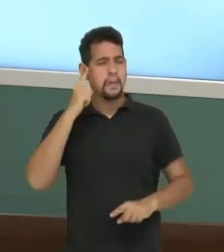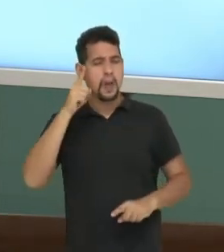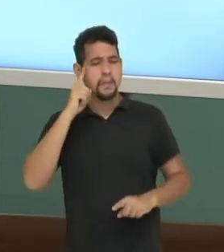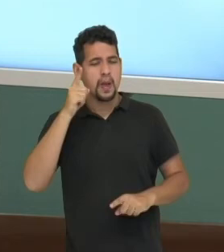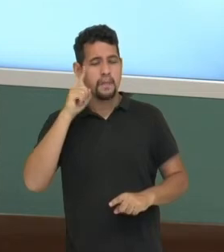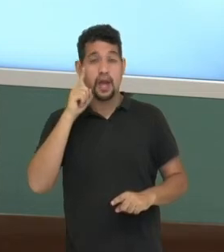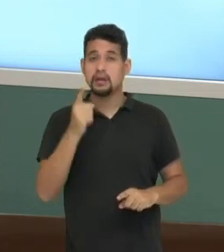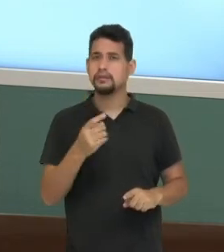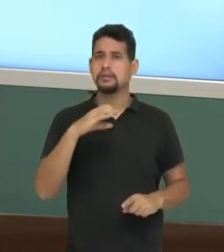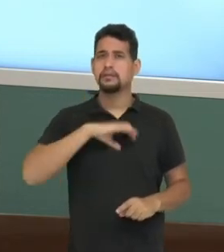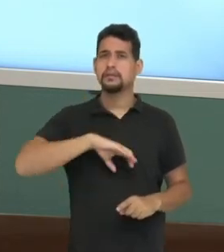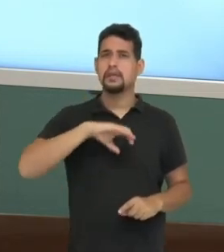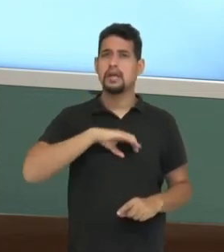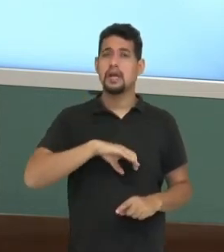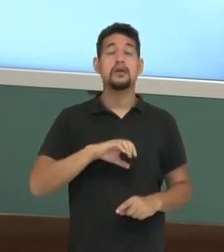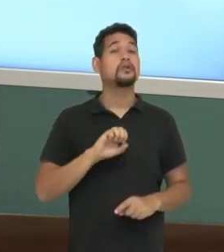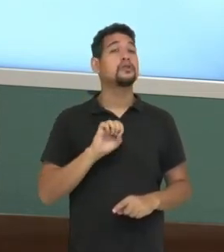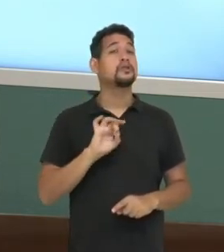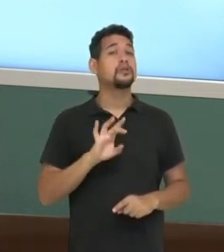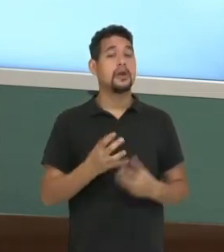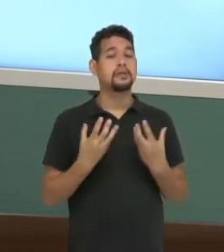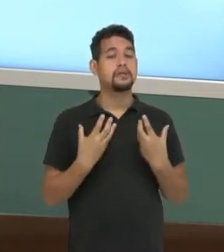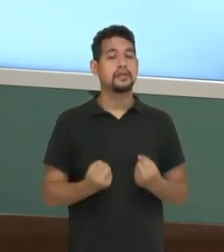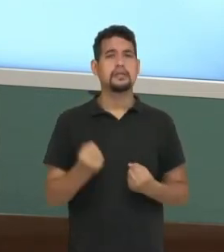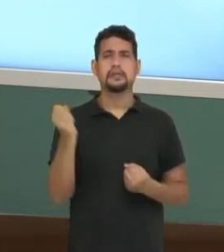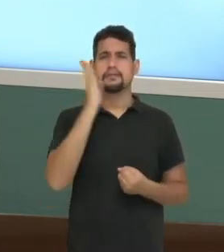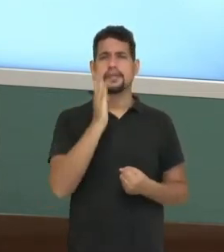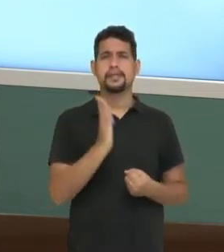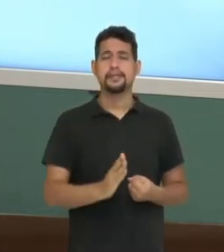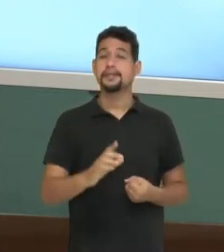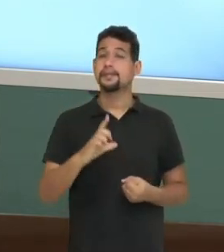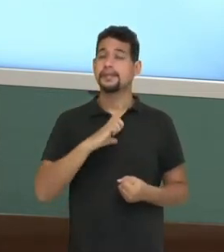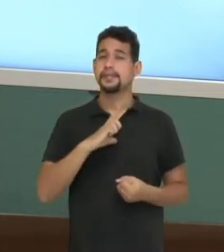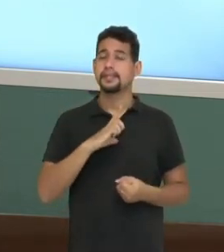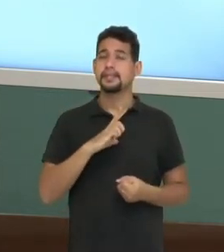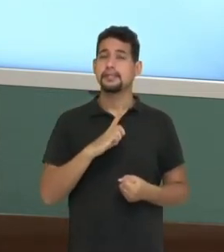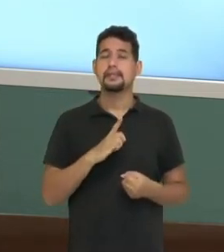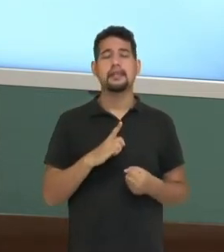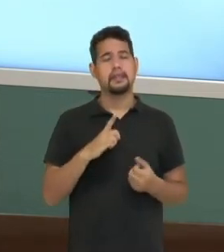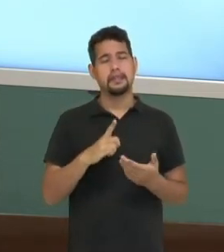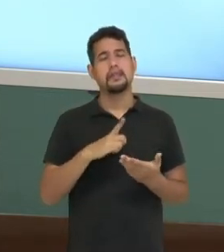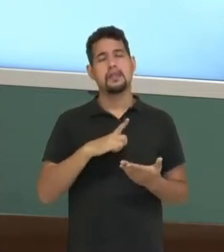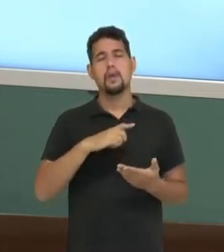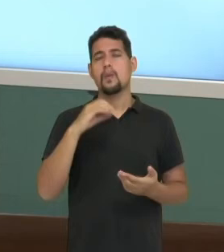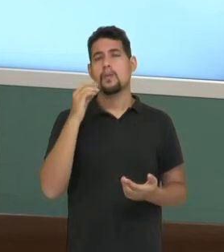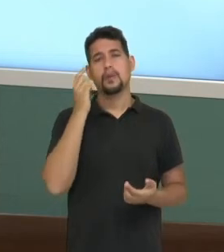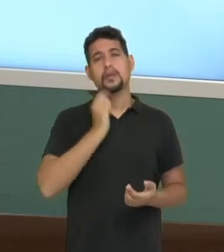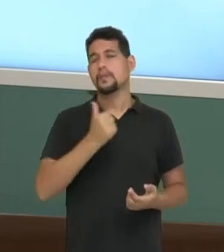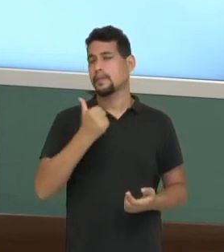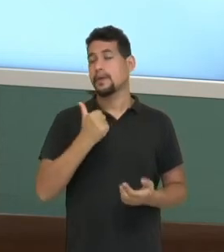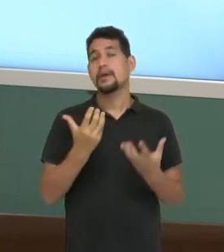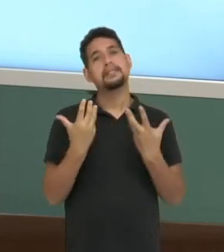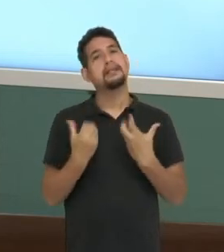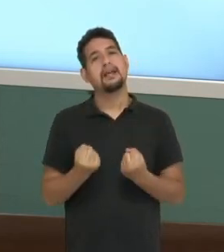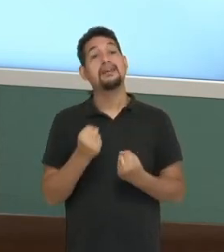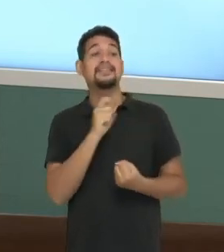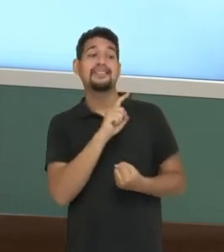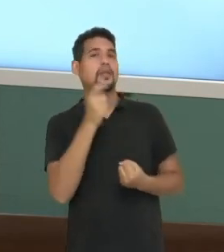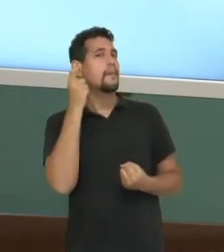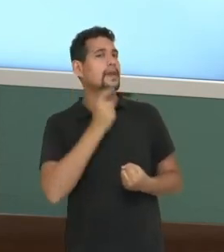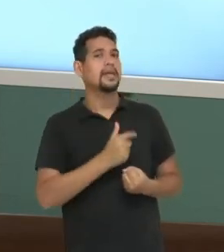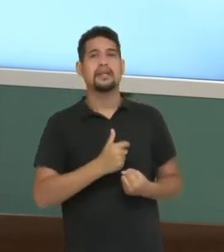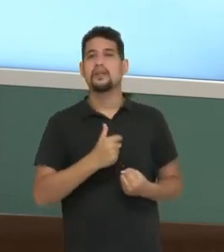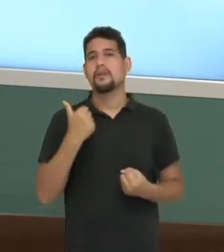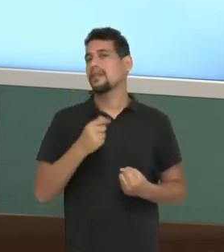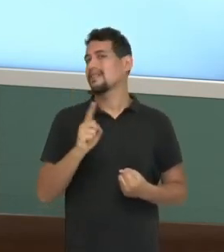vindas de Portugal só vão valer no Brasil com a anuência de Dom Pedro I, né? Um evento que a gente conhece como